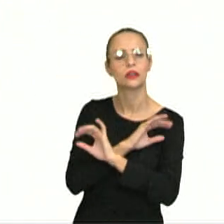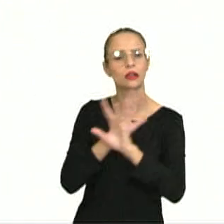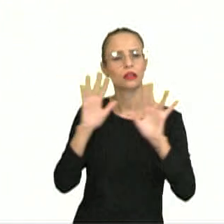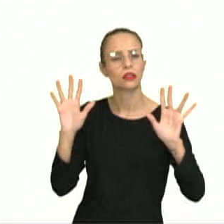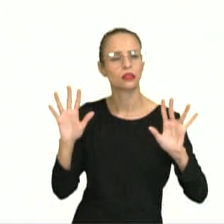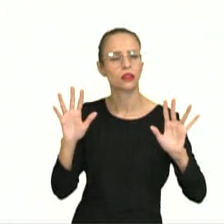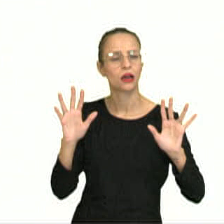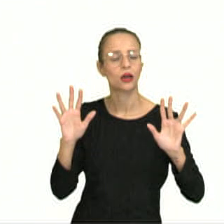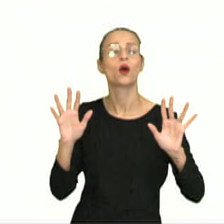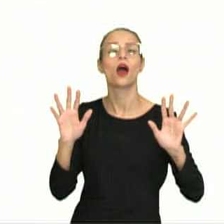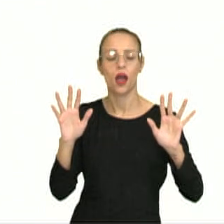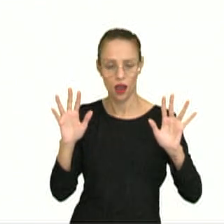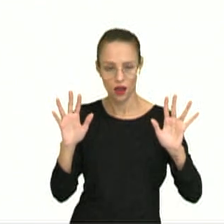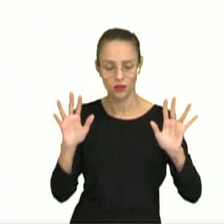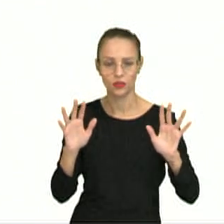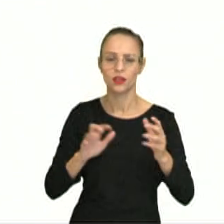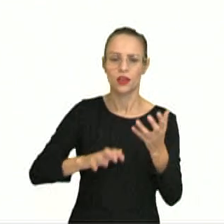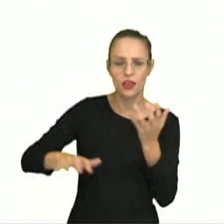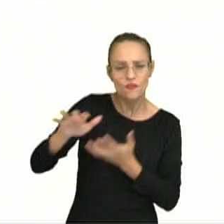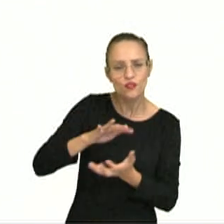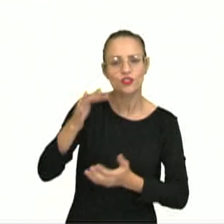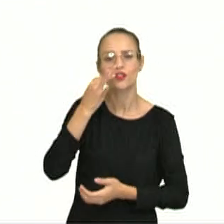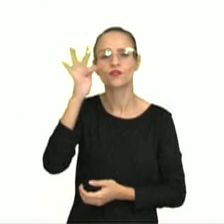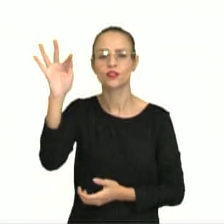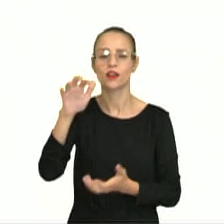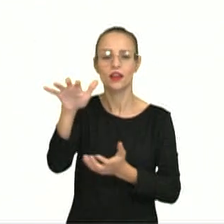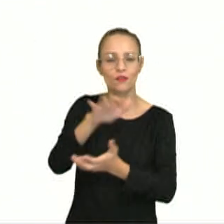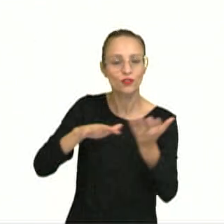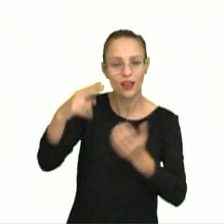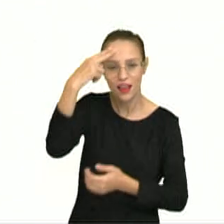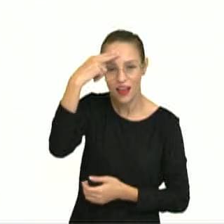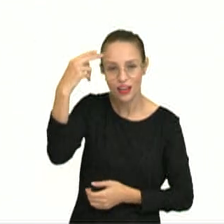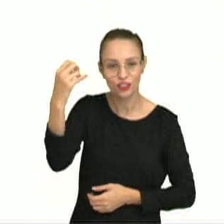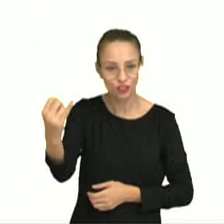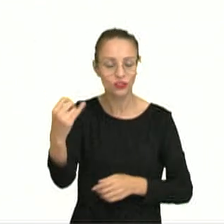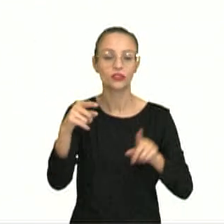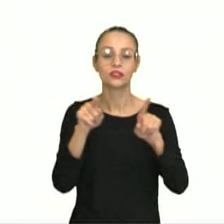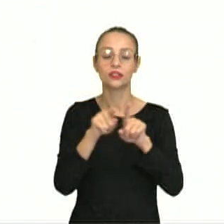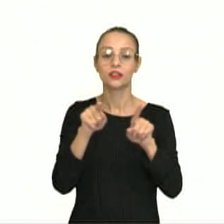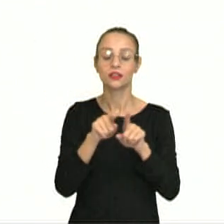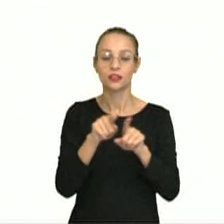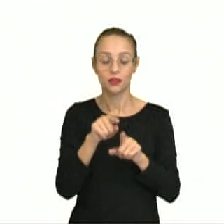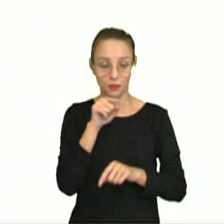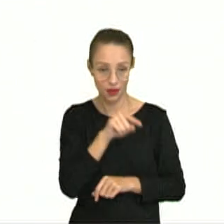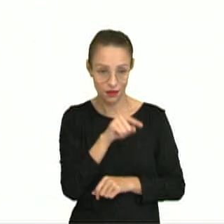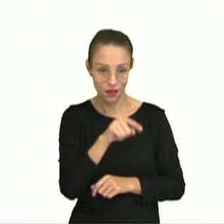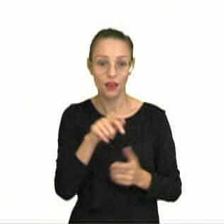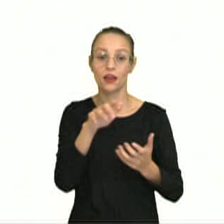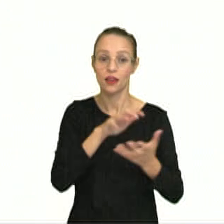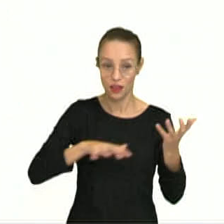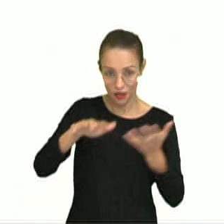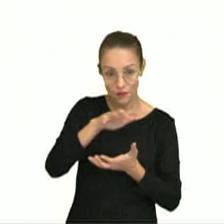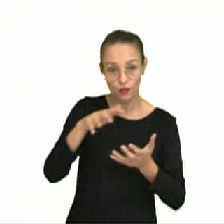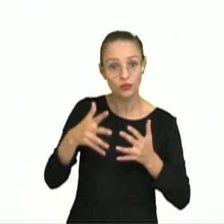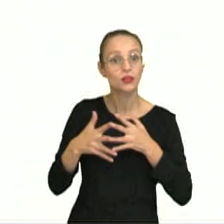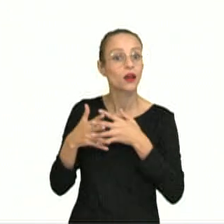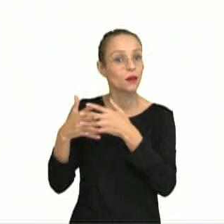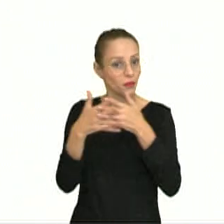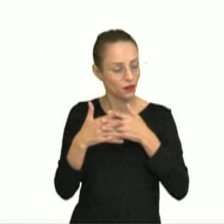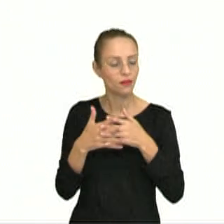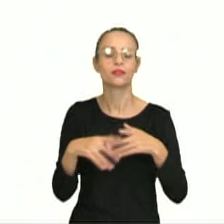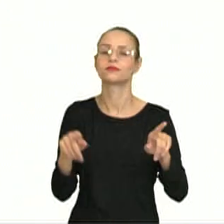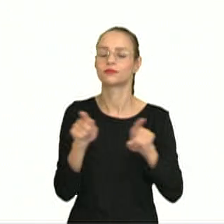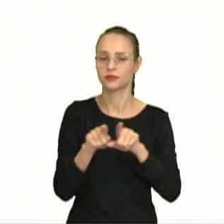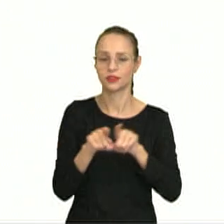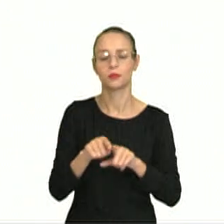né, tanto a Revolução Francesa, a Revolução Haitiana, a Revolução, essa Revolução Americana, né, que é essa proclamação de independência,